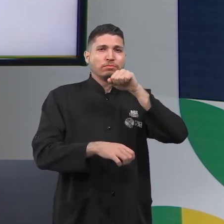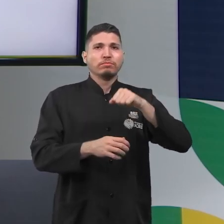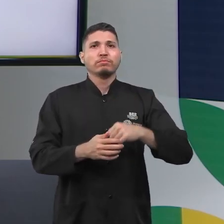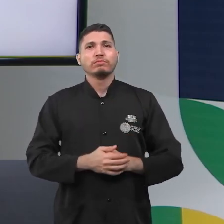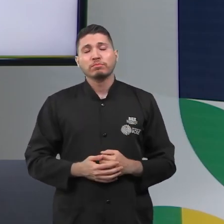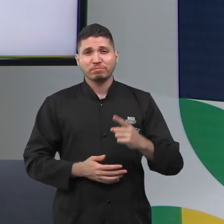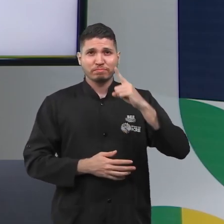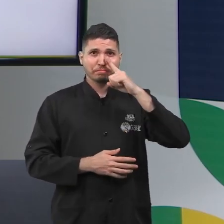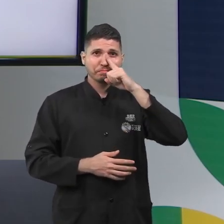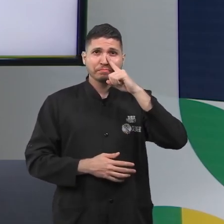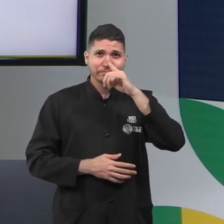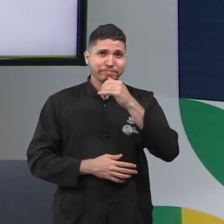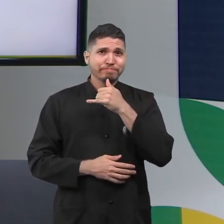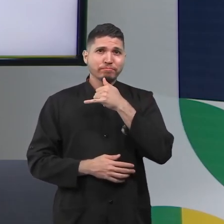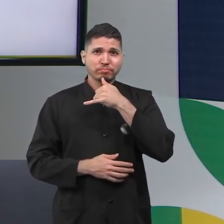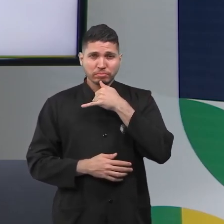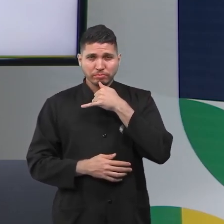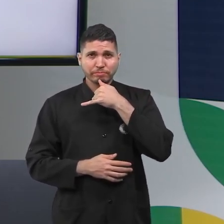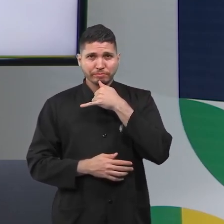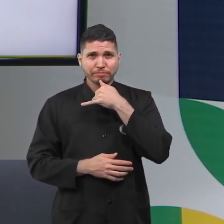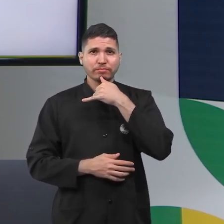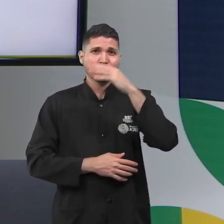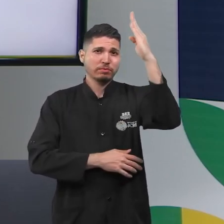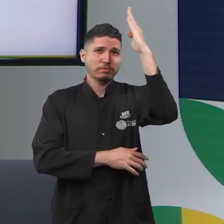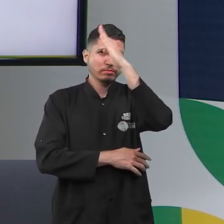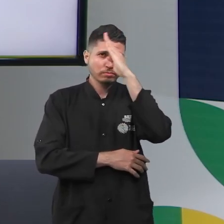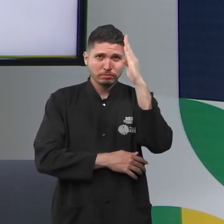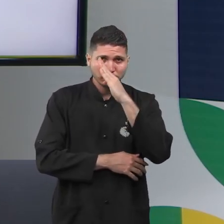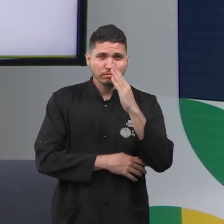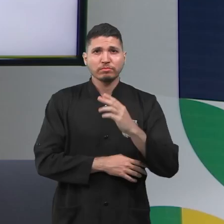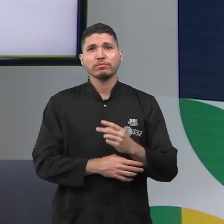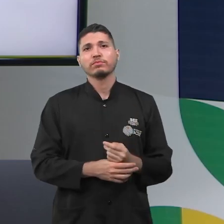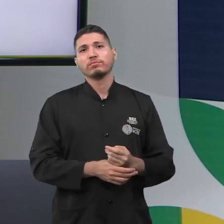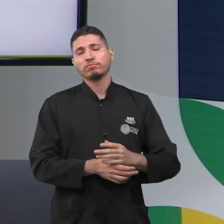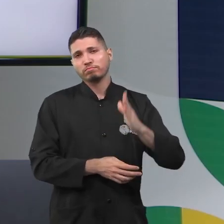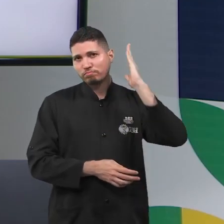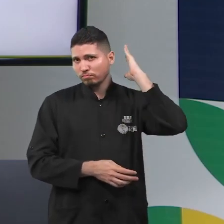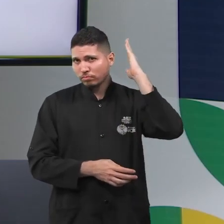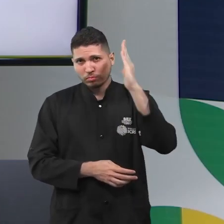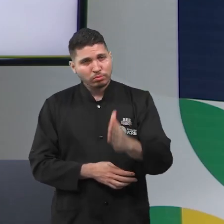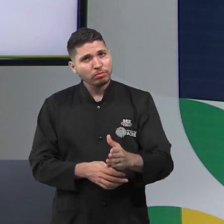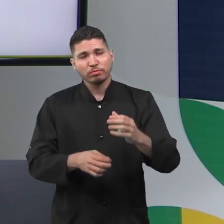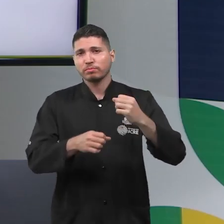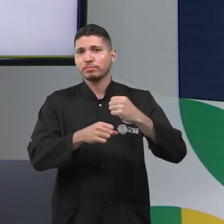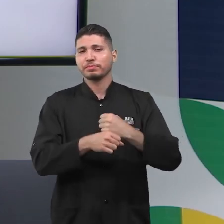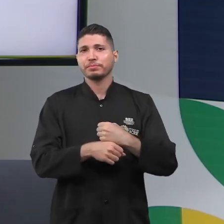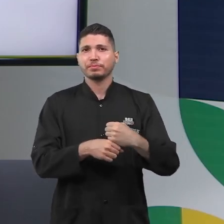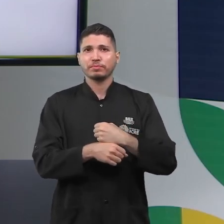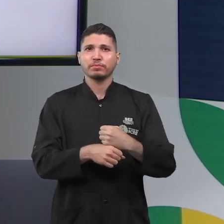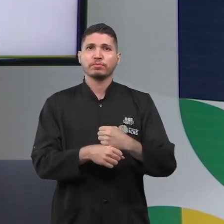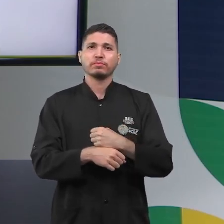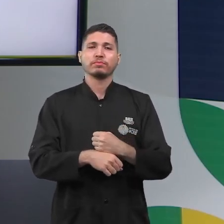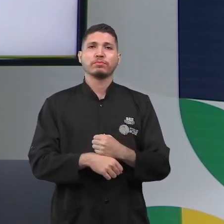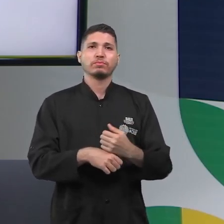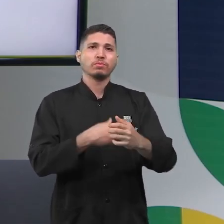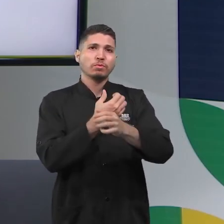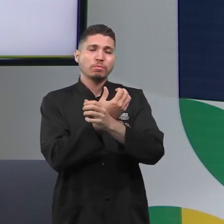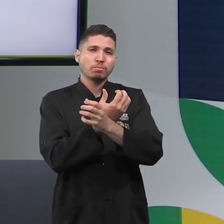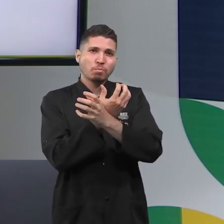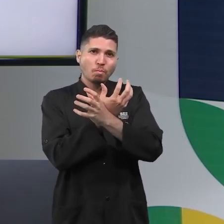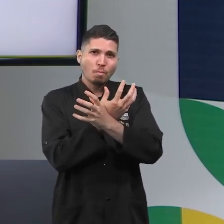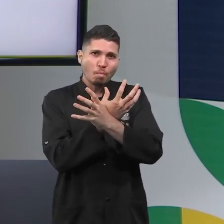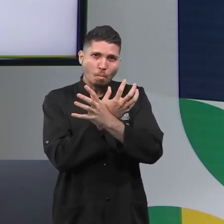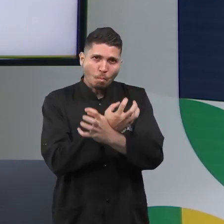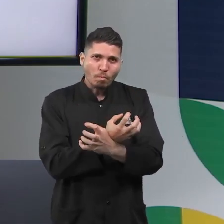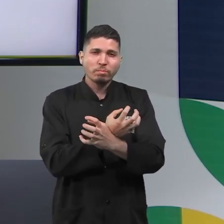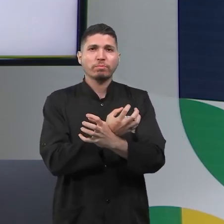e que, infelizmente, o Brasil passa todo ano. Todo ano, no período seco da Amazônia e